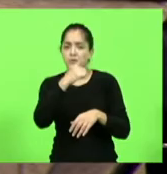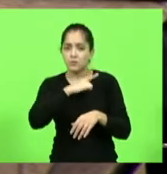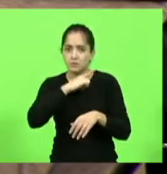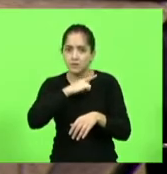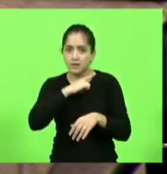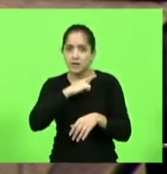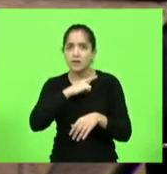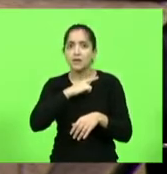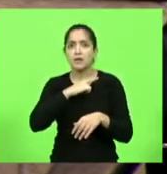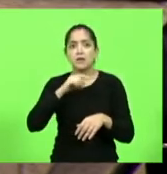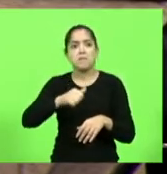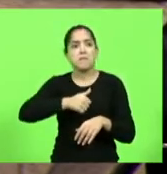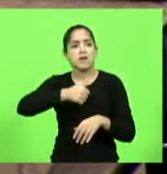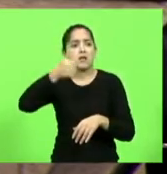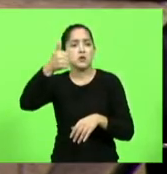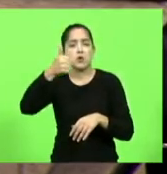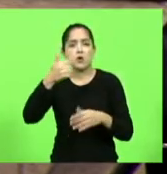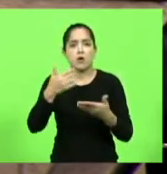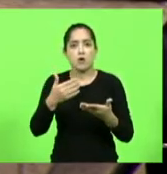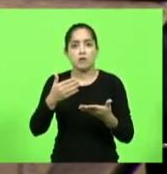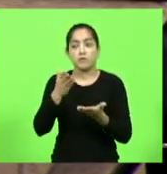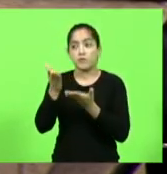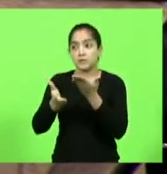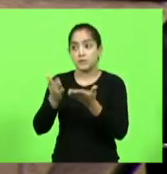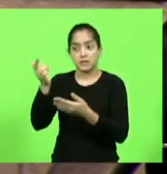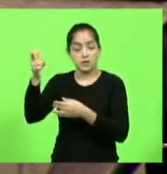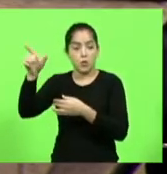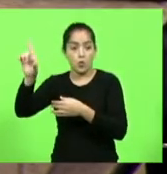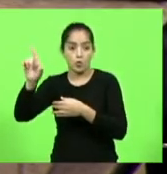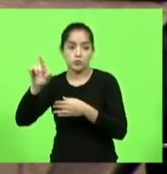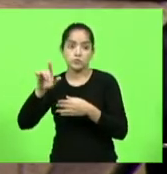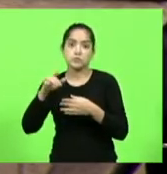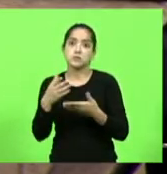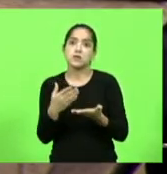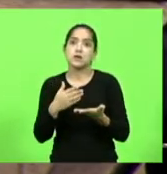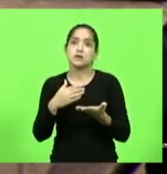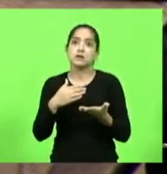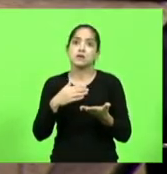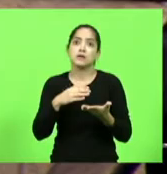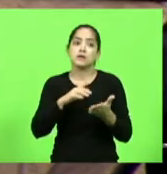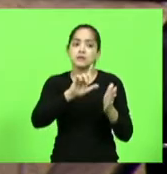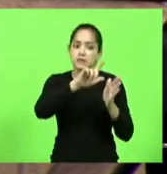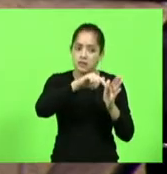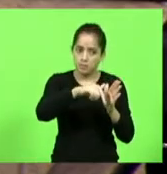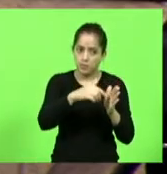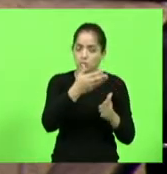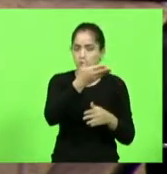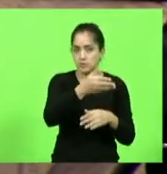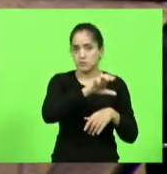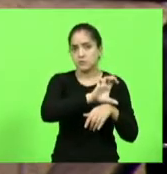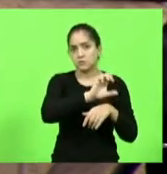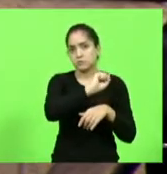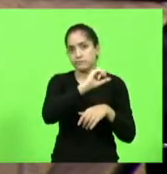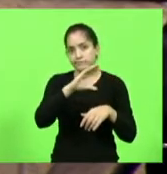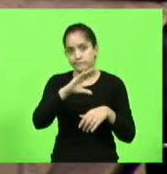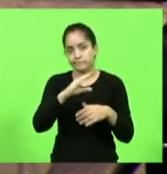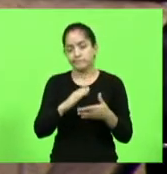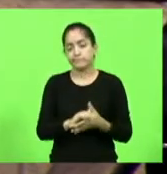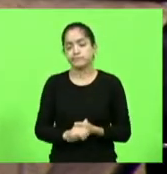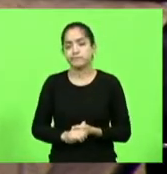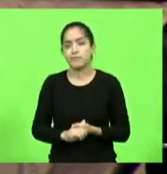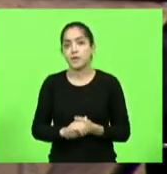tudo. Então, primeiro vamos atender os outros e depois Santa Catarina. Por